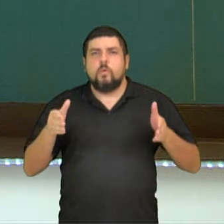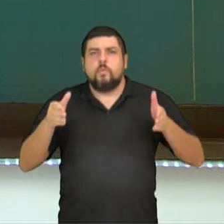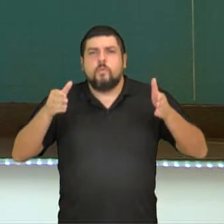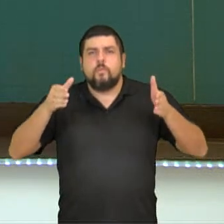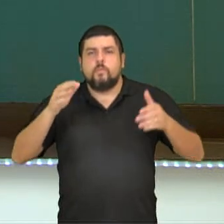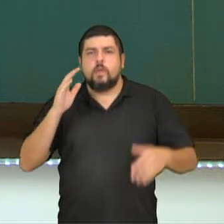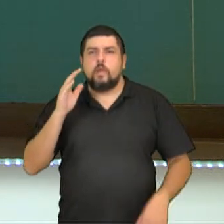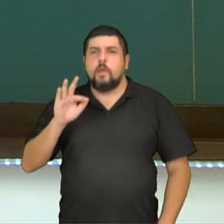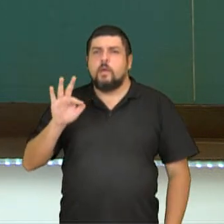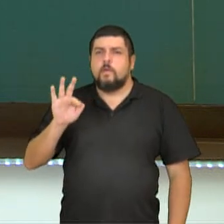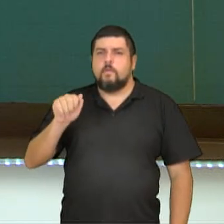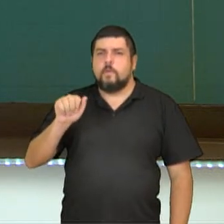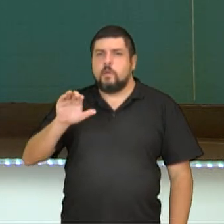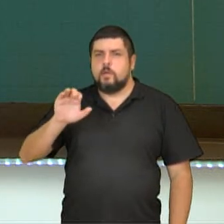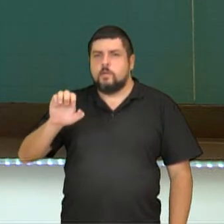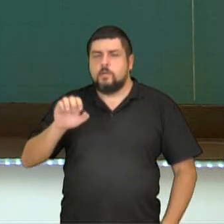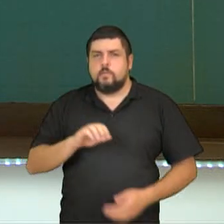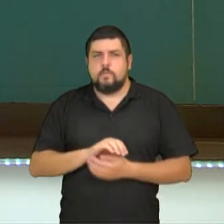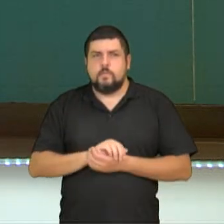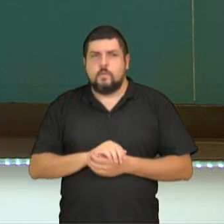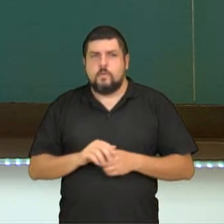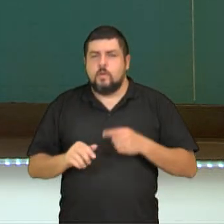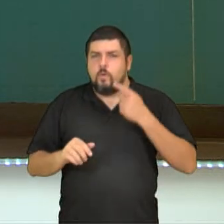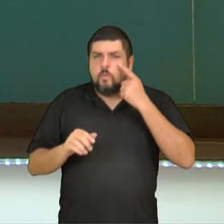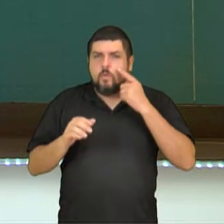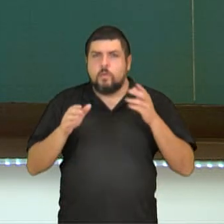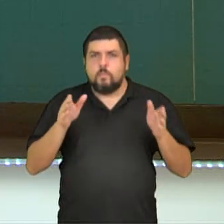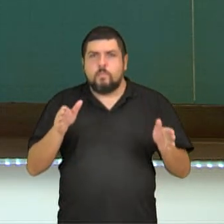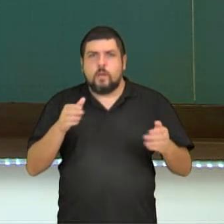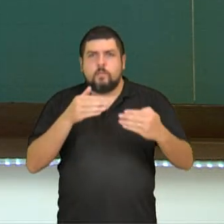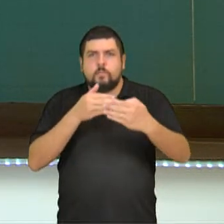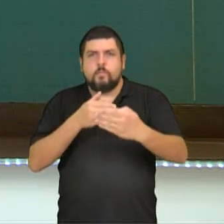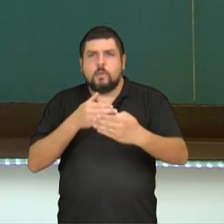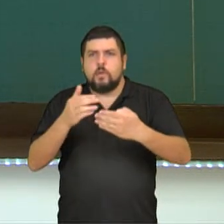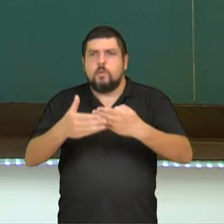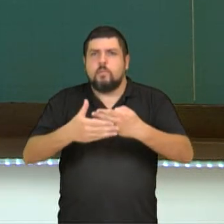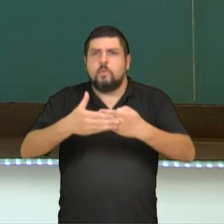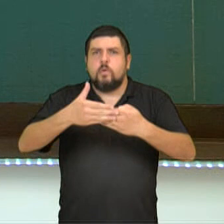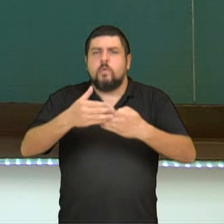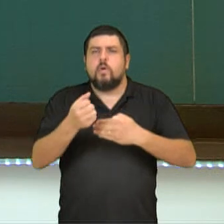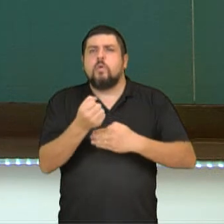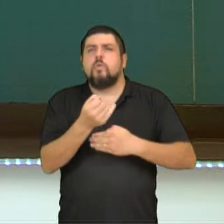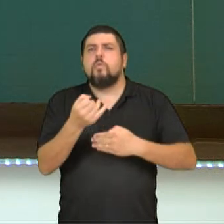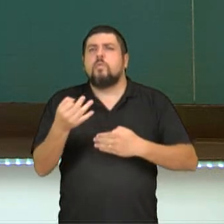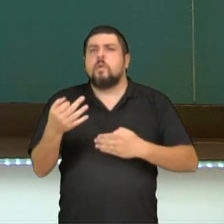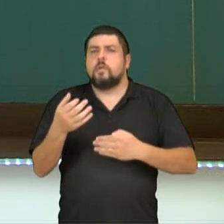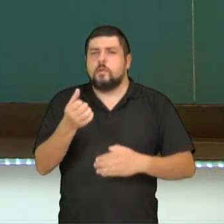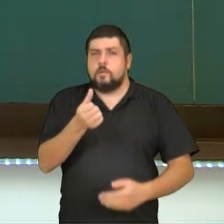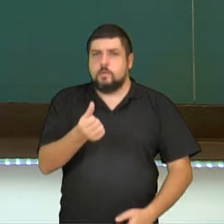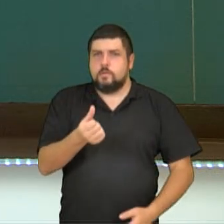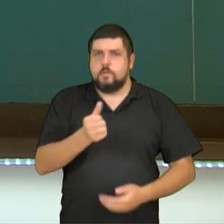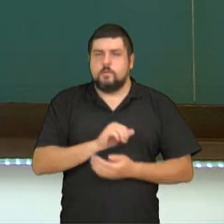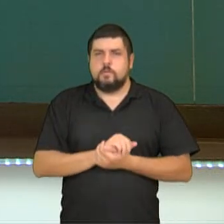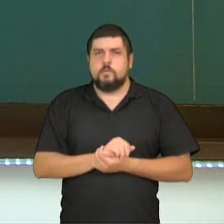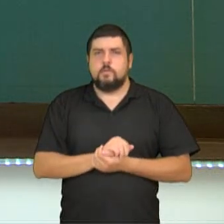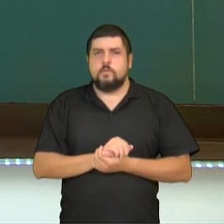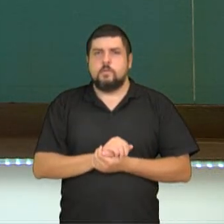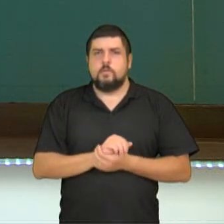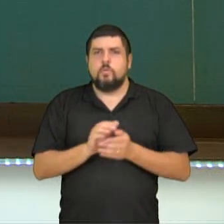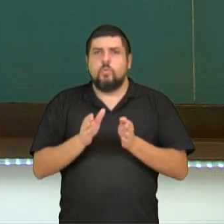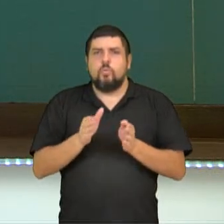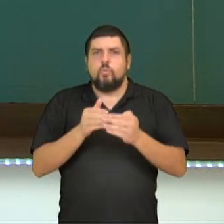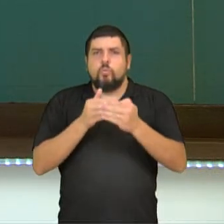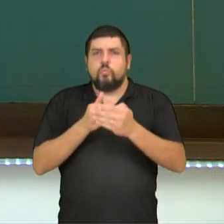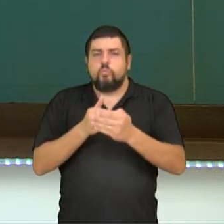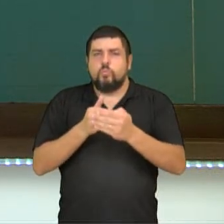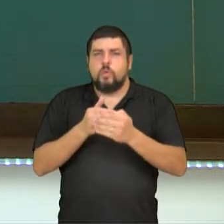né? Então, por exemplo, aqui, ó o bloco retangular, eu vou ter quantas faces? 6 faces. O cubo, quantas